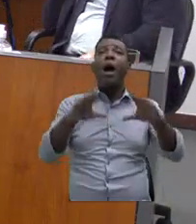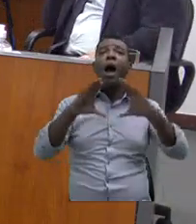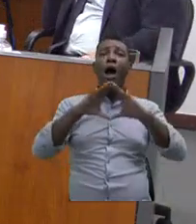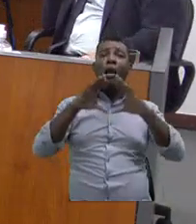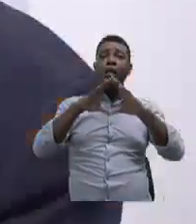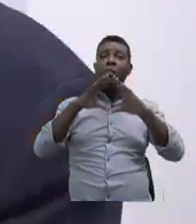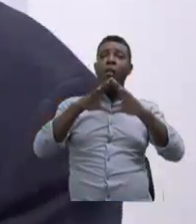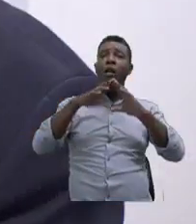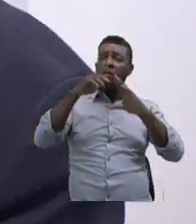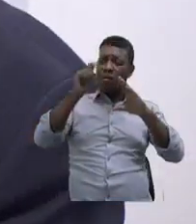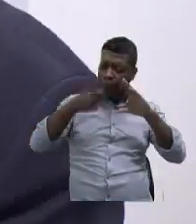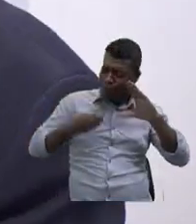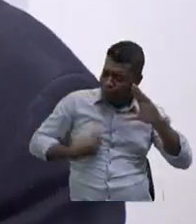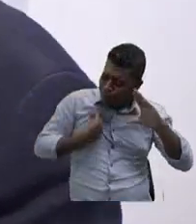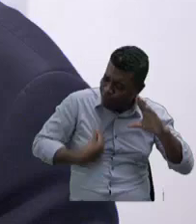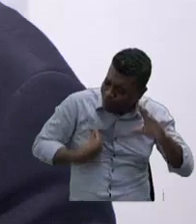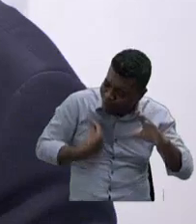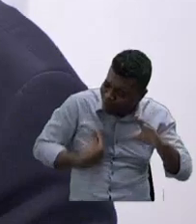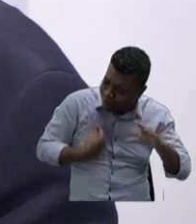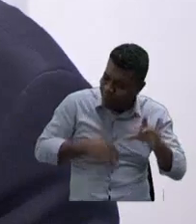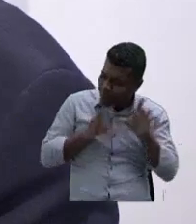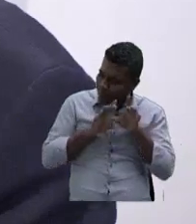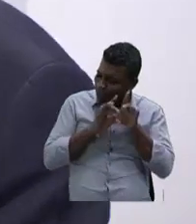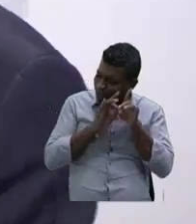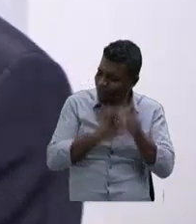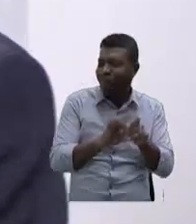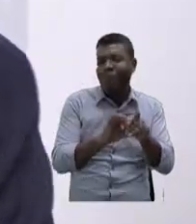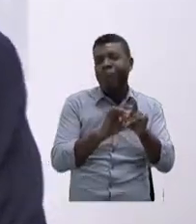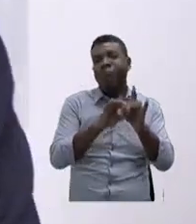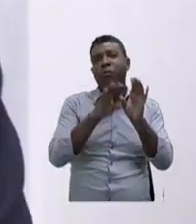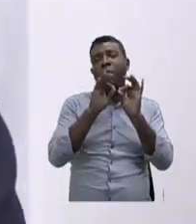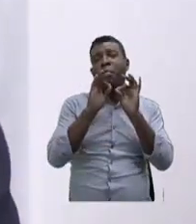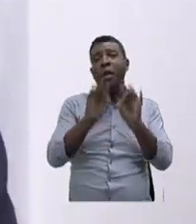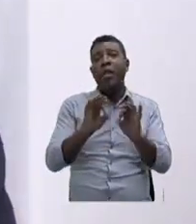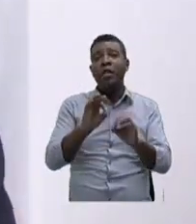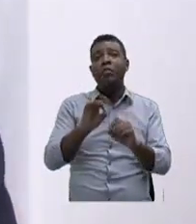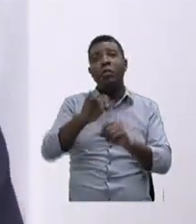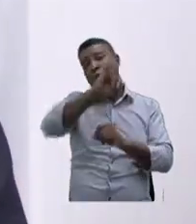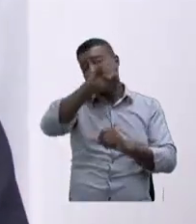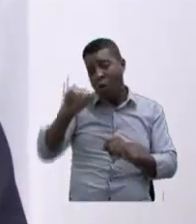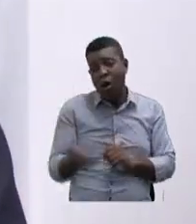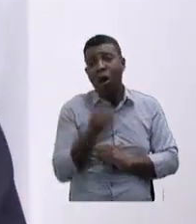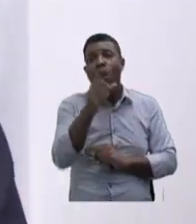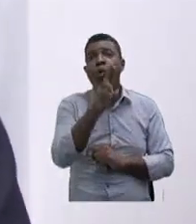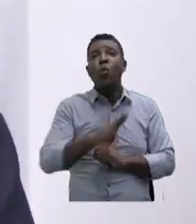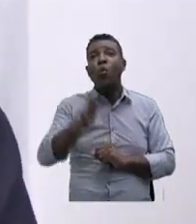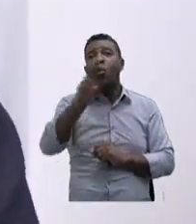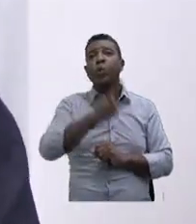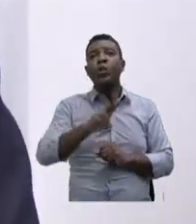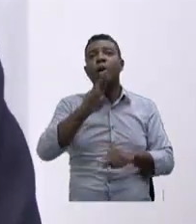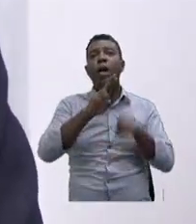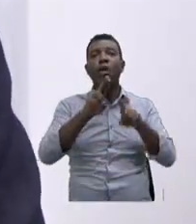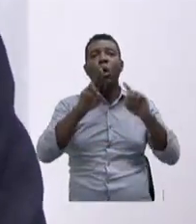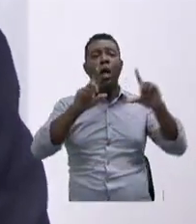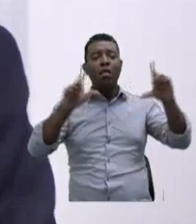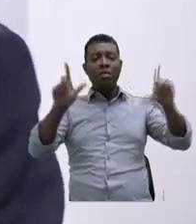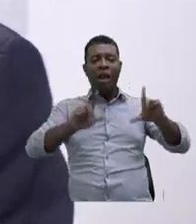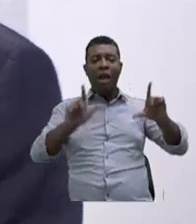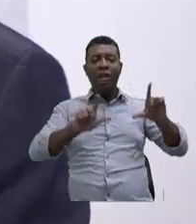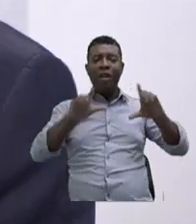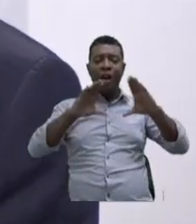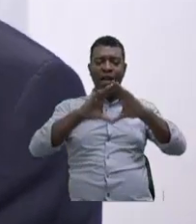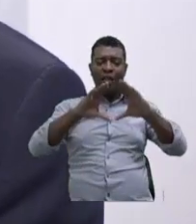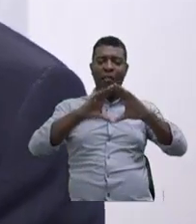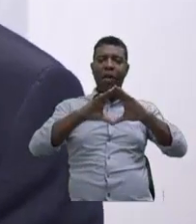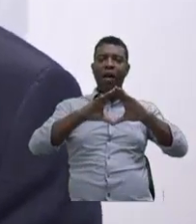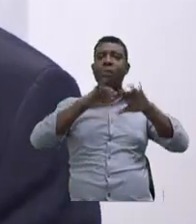participar efetivamente, sobretudo utilizando a TV Assembleia na divulgação, na